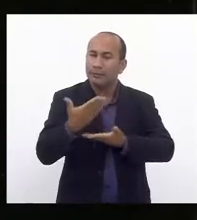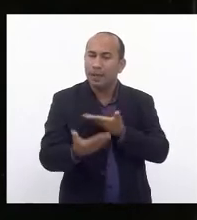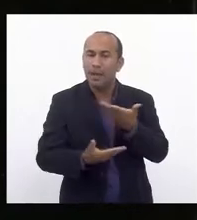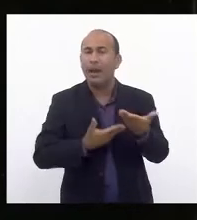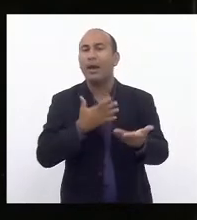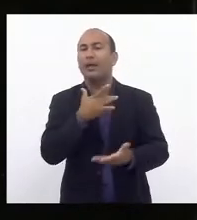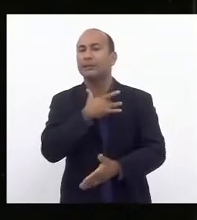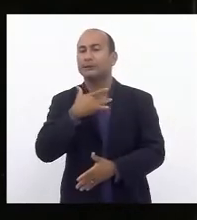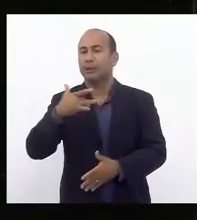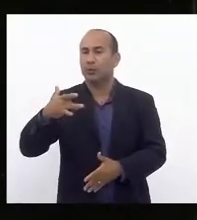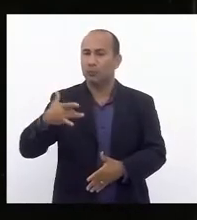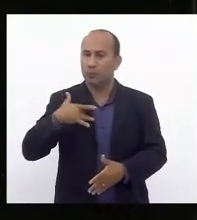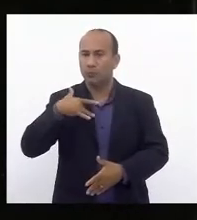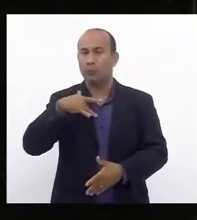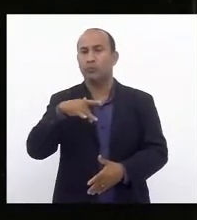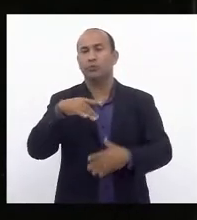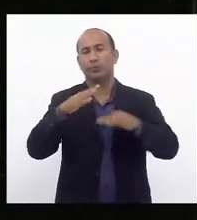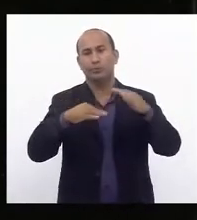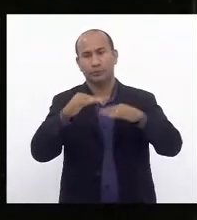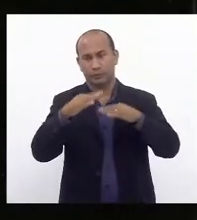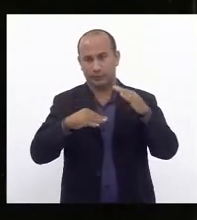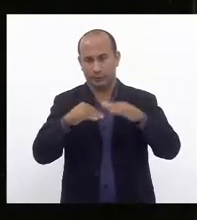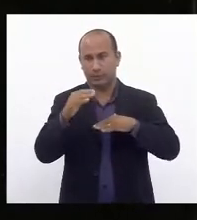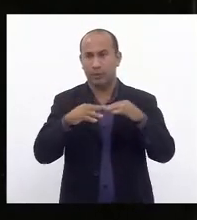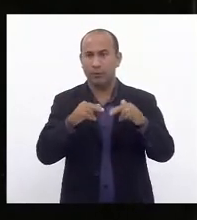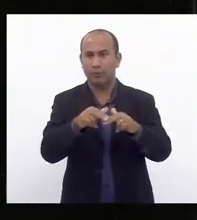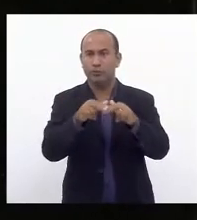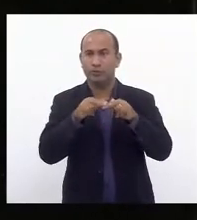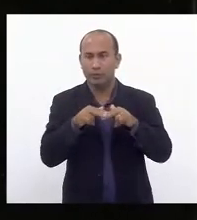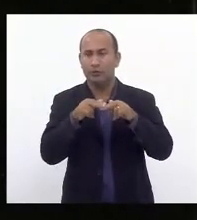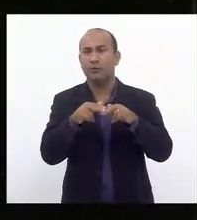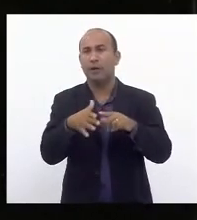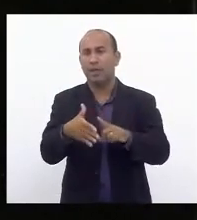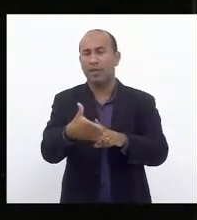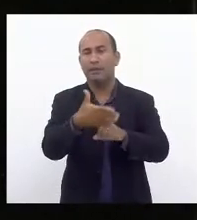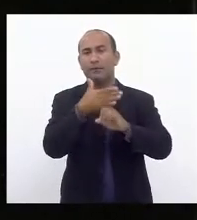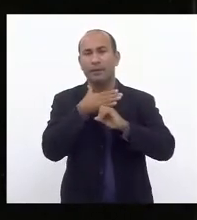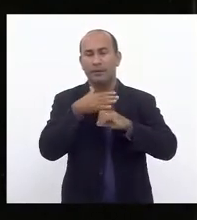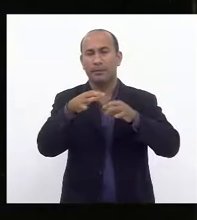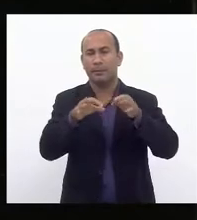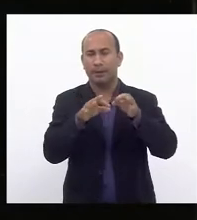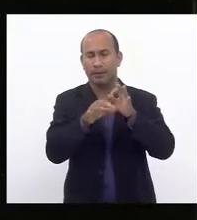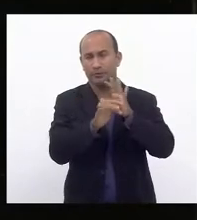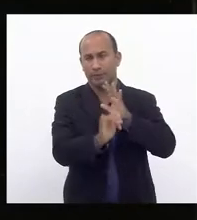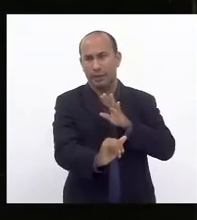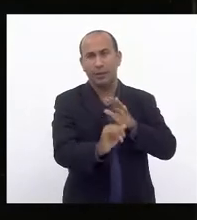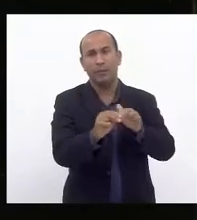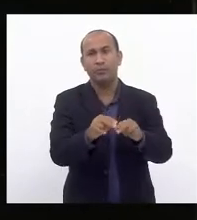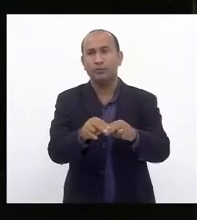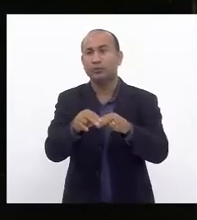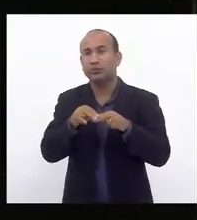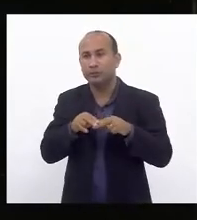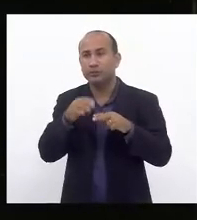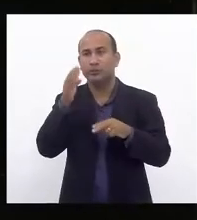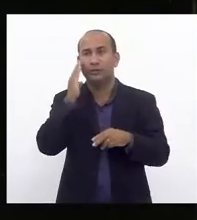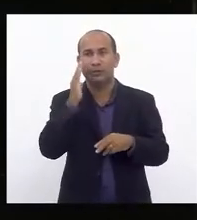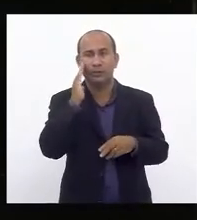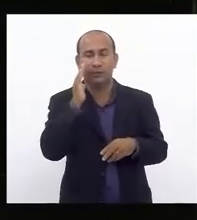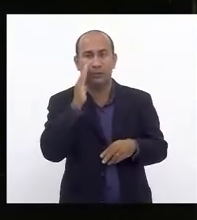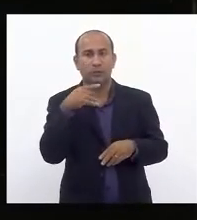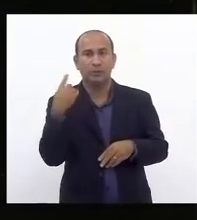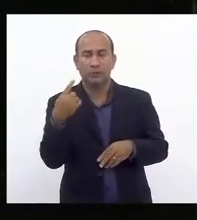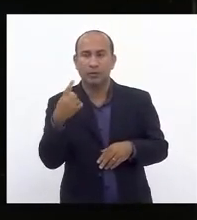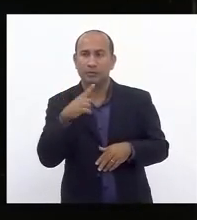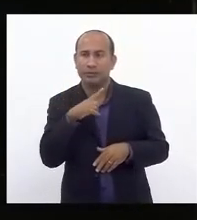seus servidores, dos seus trabalhadores. Por isso a defesa desse projeto de lei. Por isso o entendimento que a gente